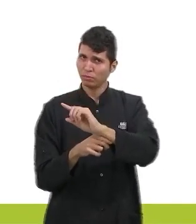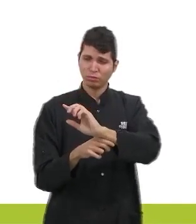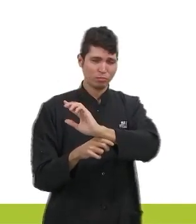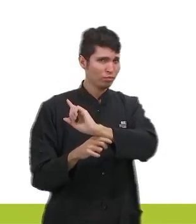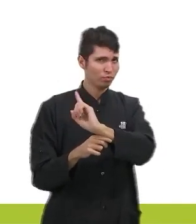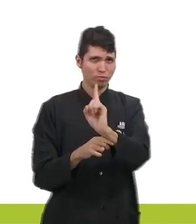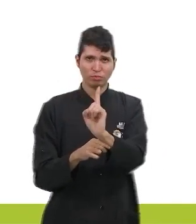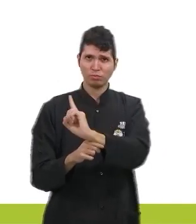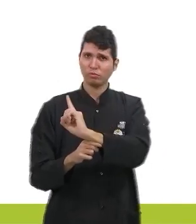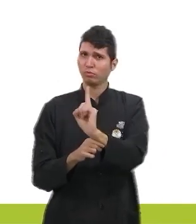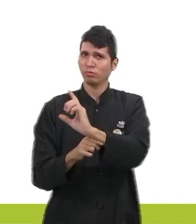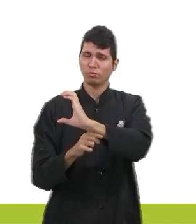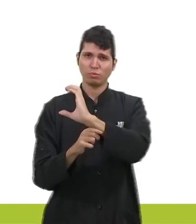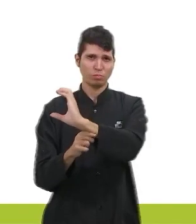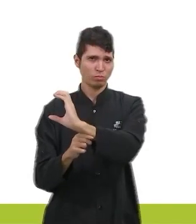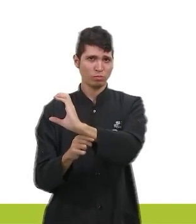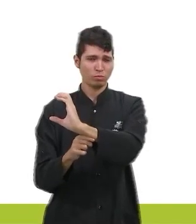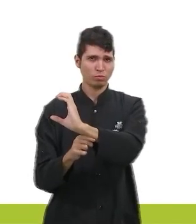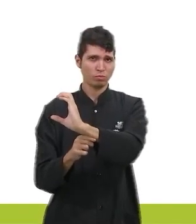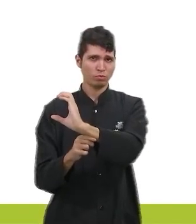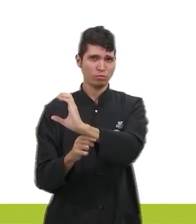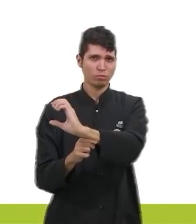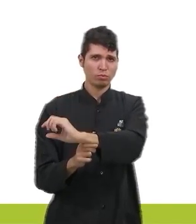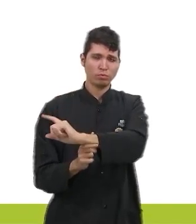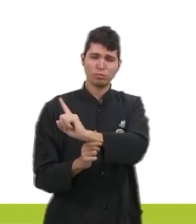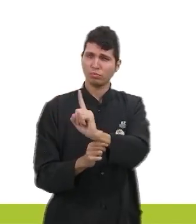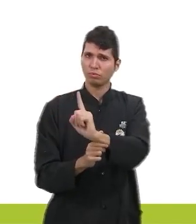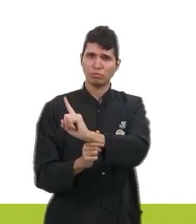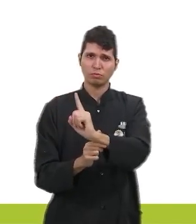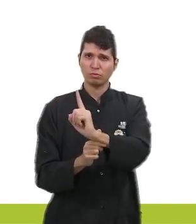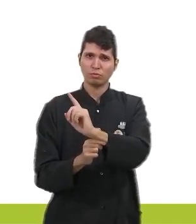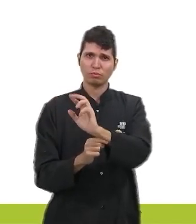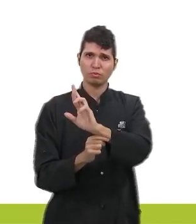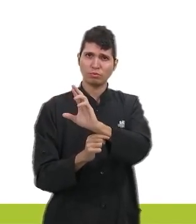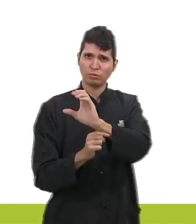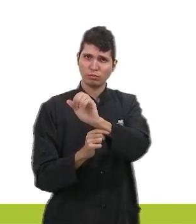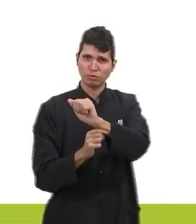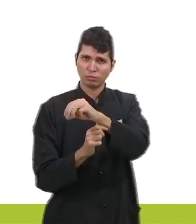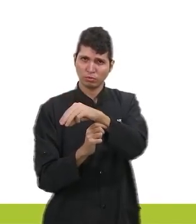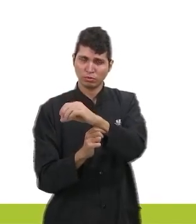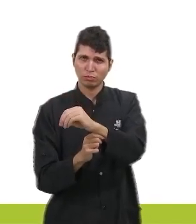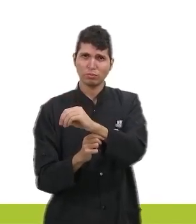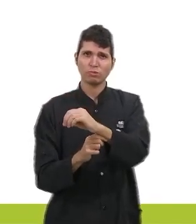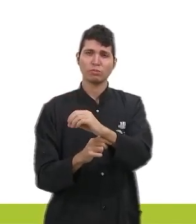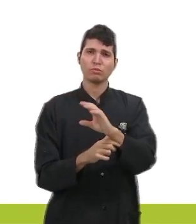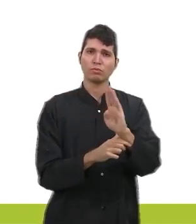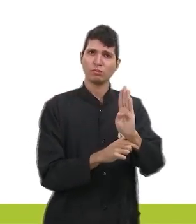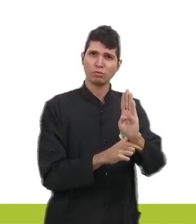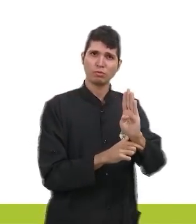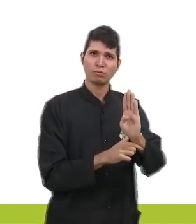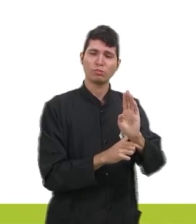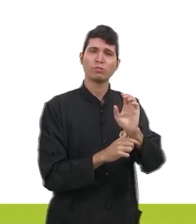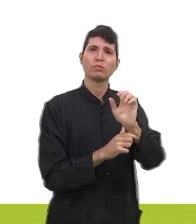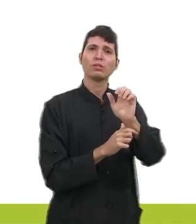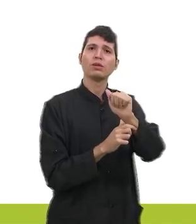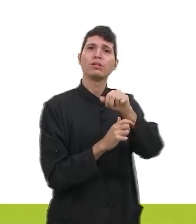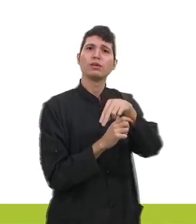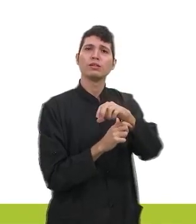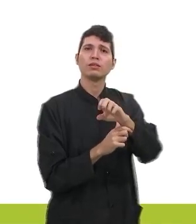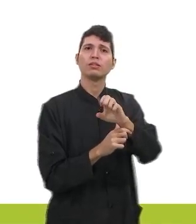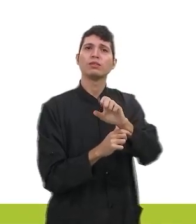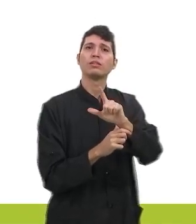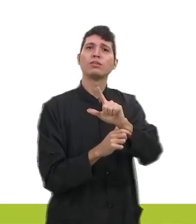é considerado uma cadeia ramificada. B, um anel aromático. O que é um anel aromático? Um